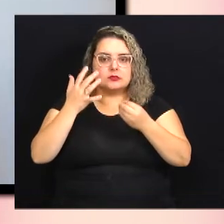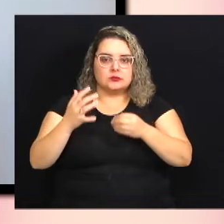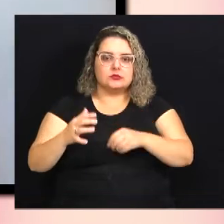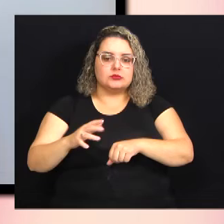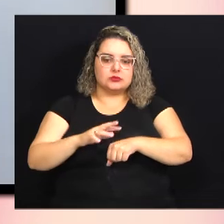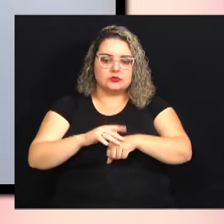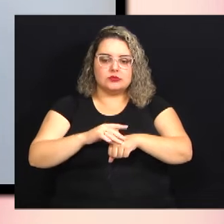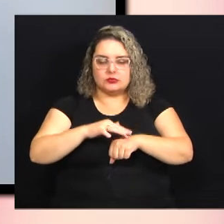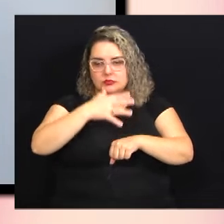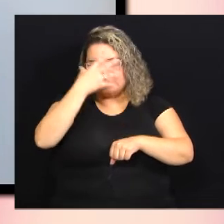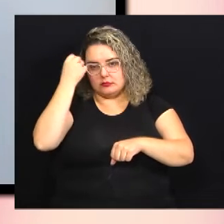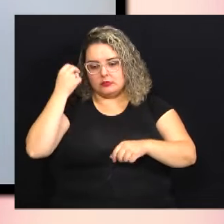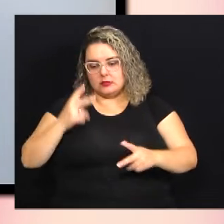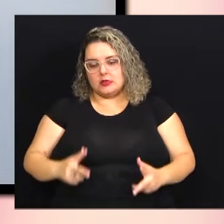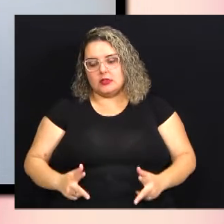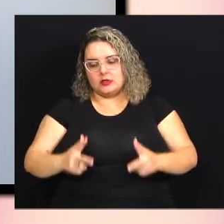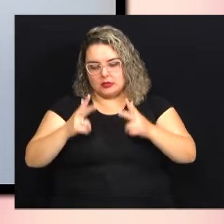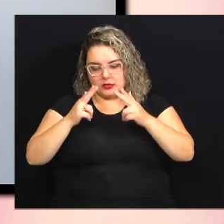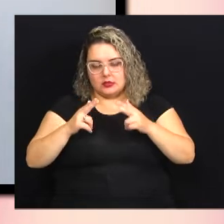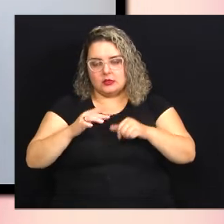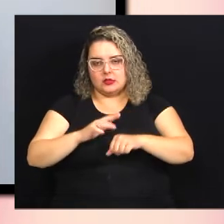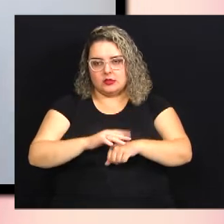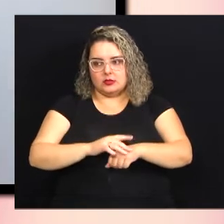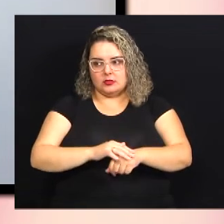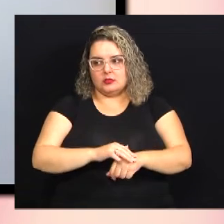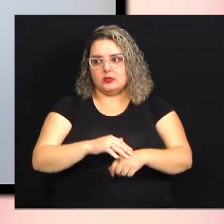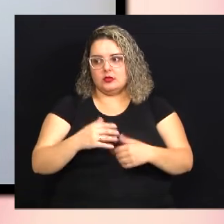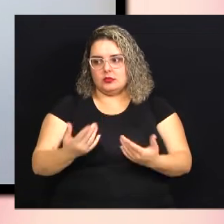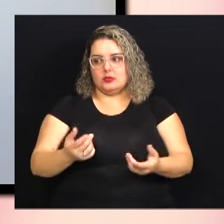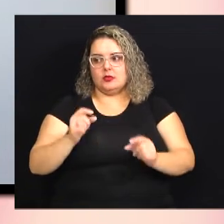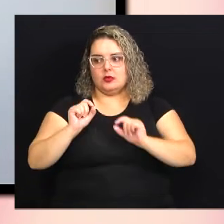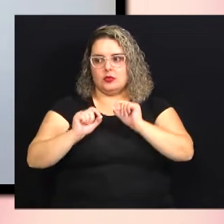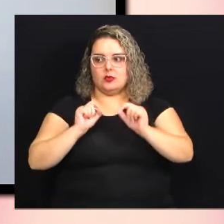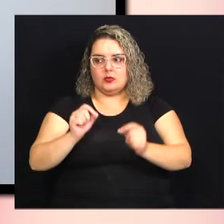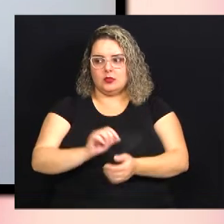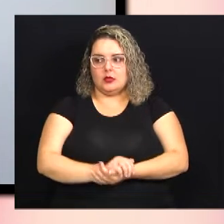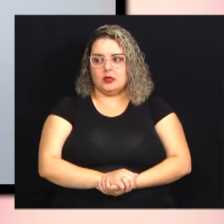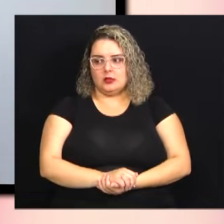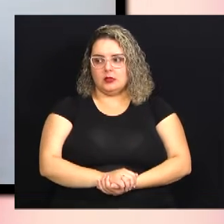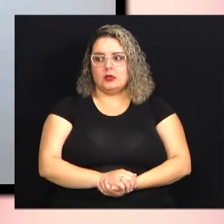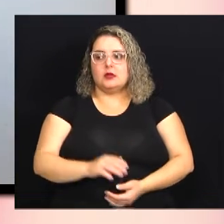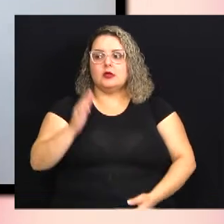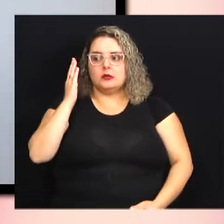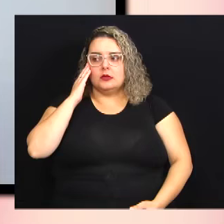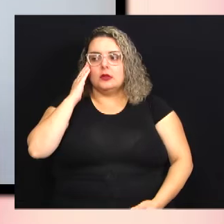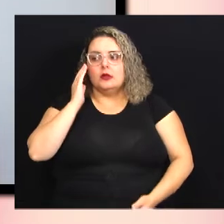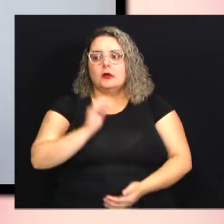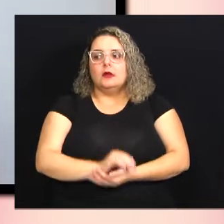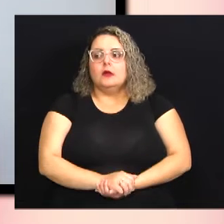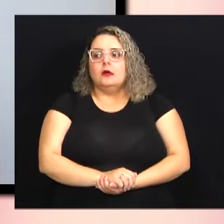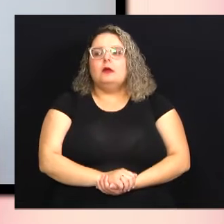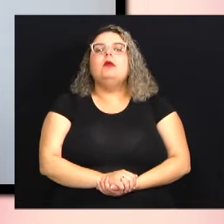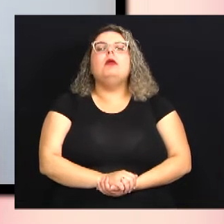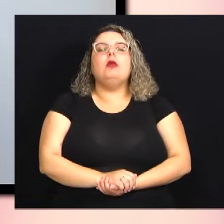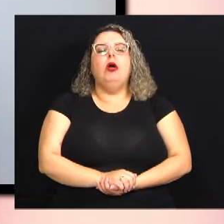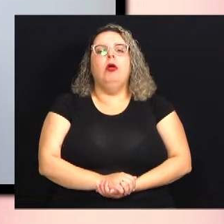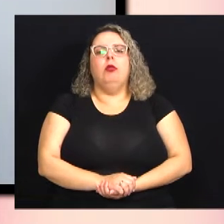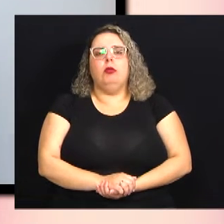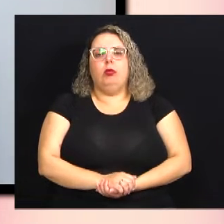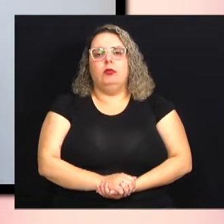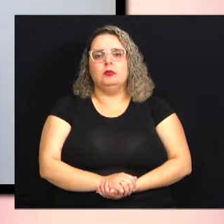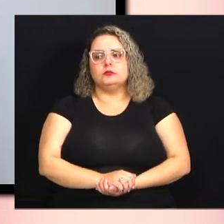gente interromper a doença. O que a gente sabe é que, como existe essa diminuição